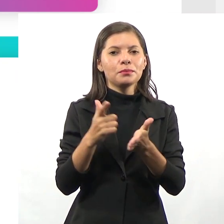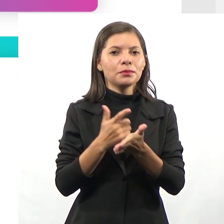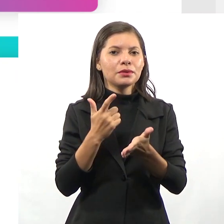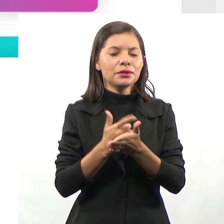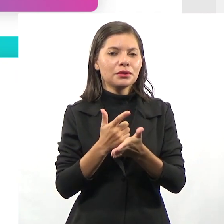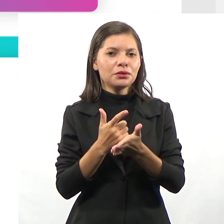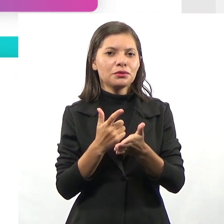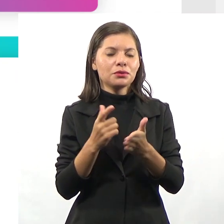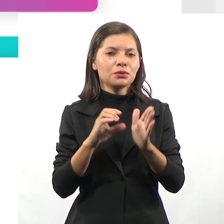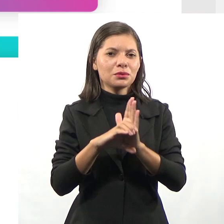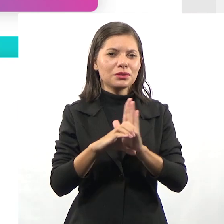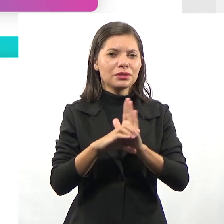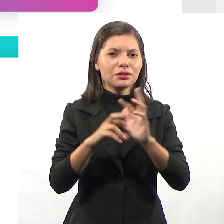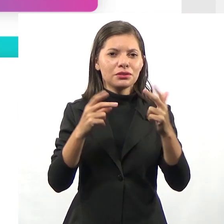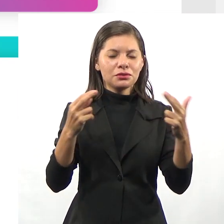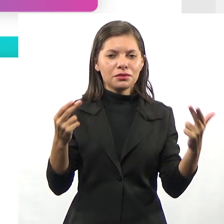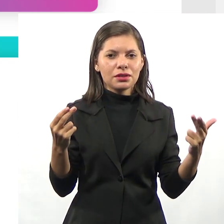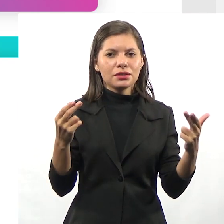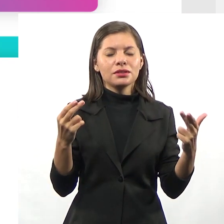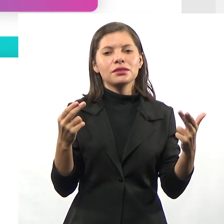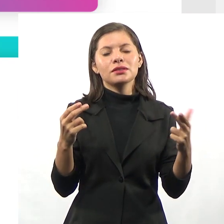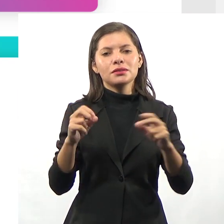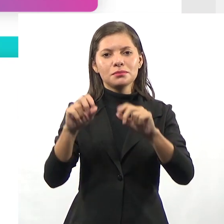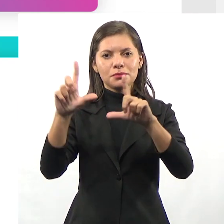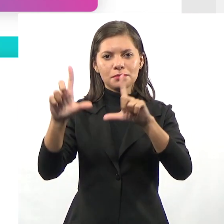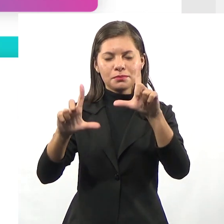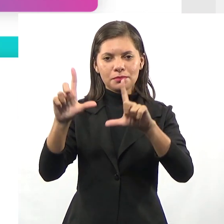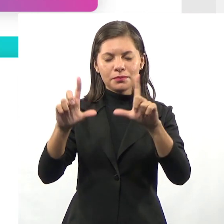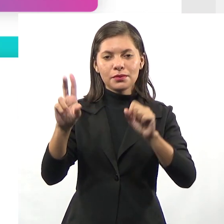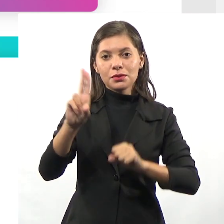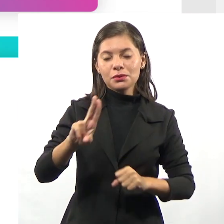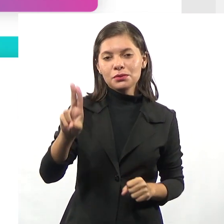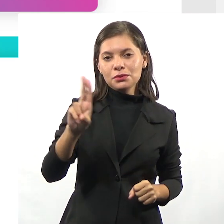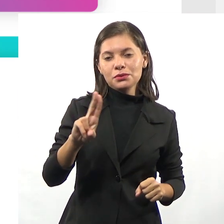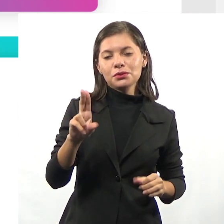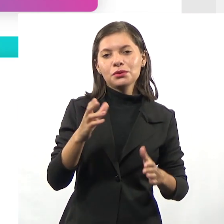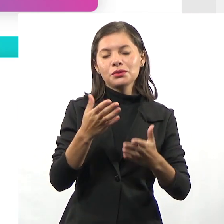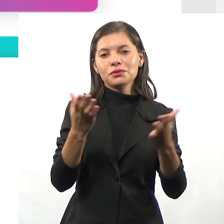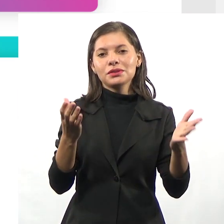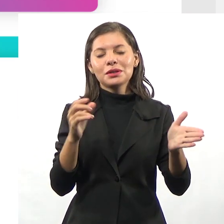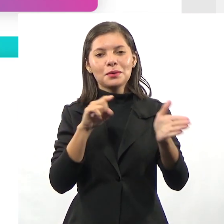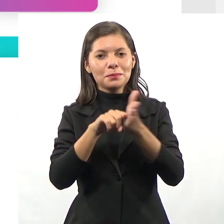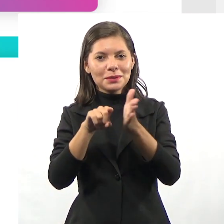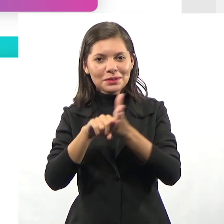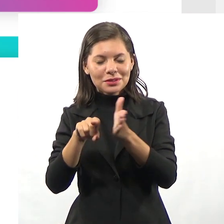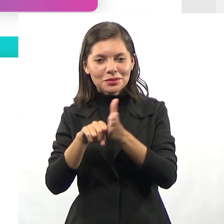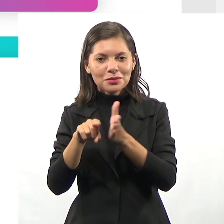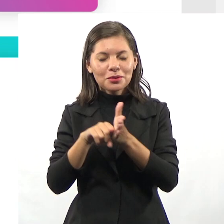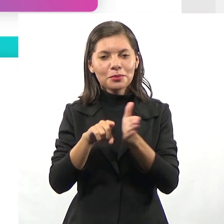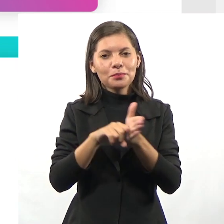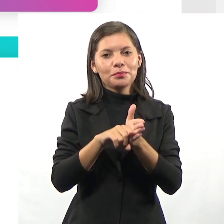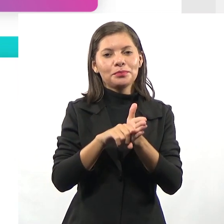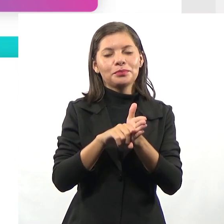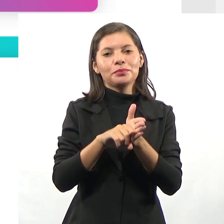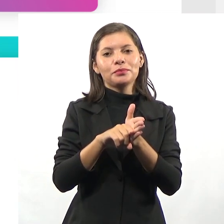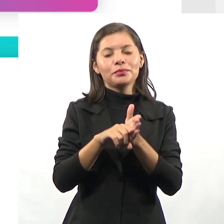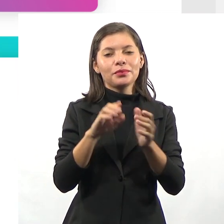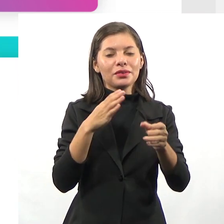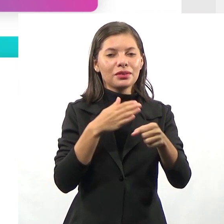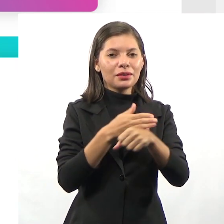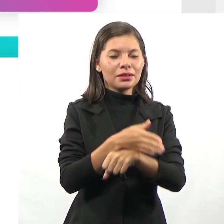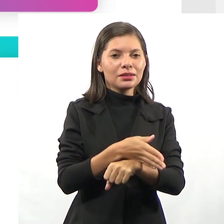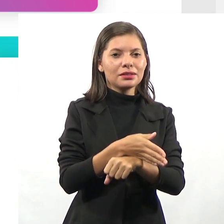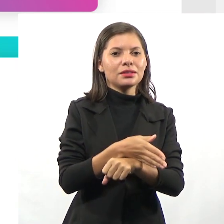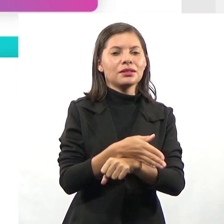apareceu diversas propagandas que usou o que você pesquisou e que está te